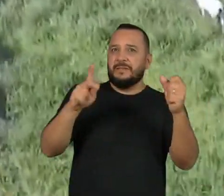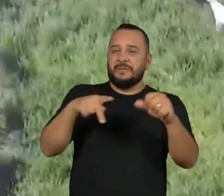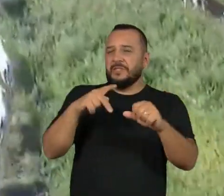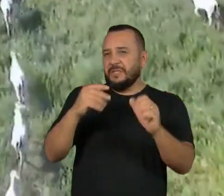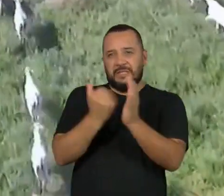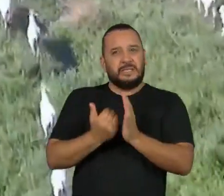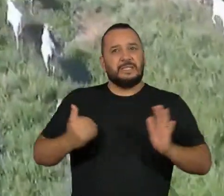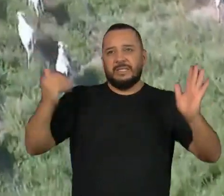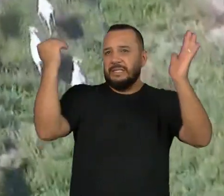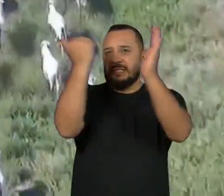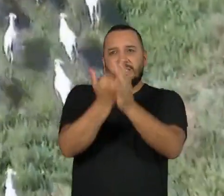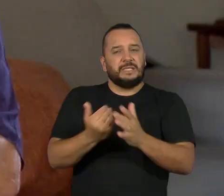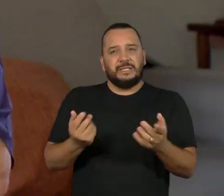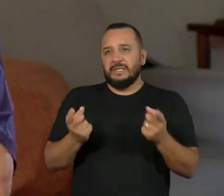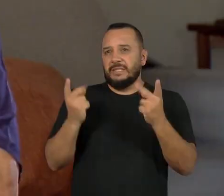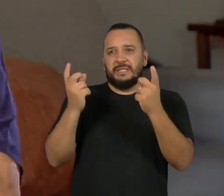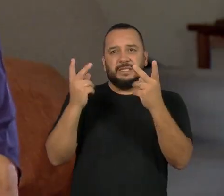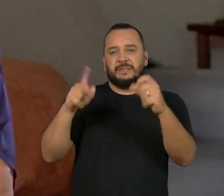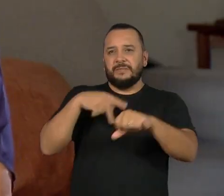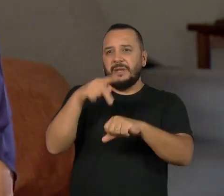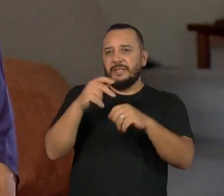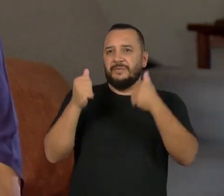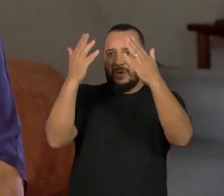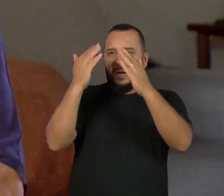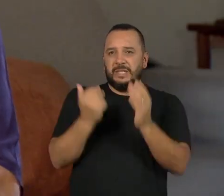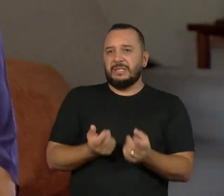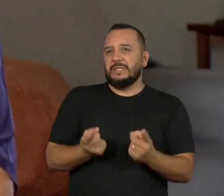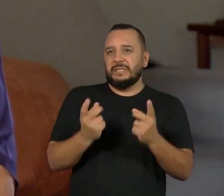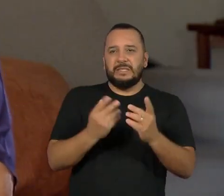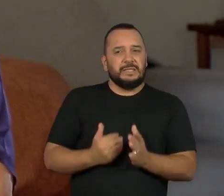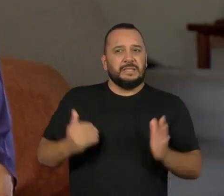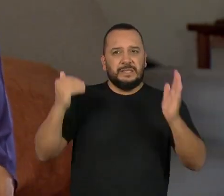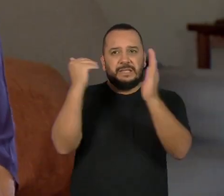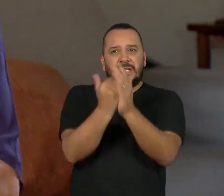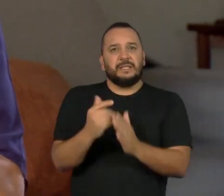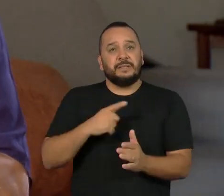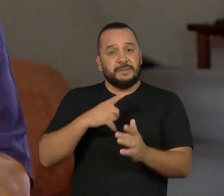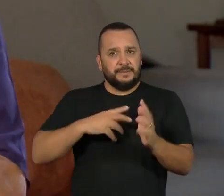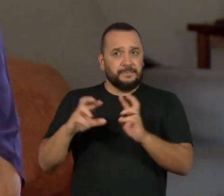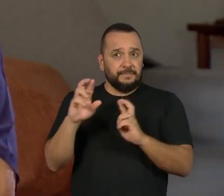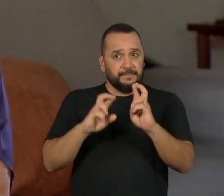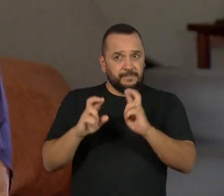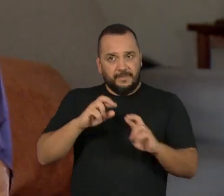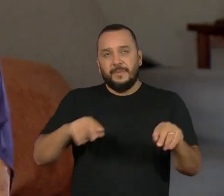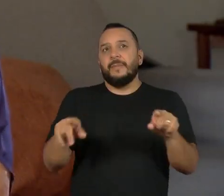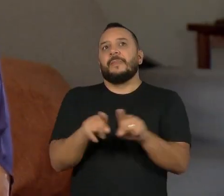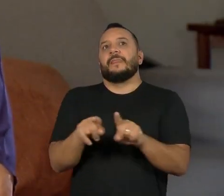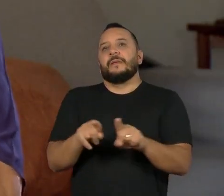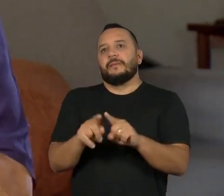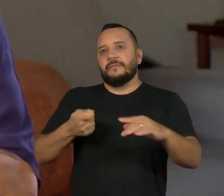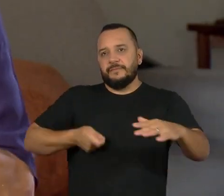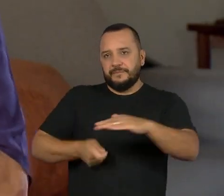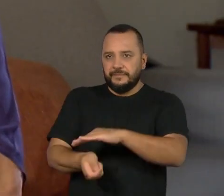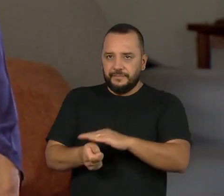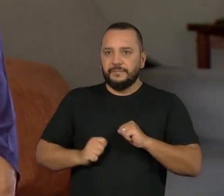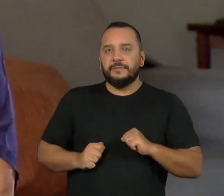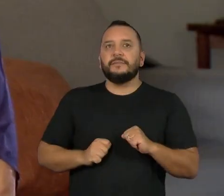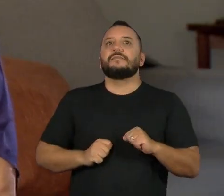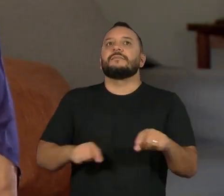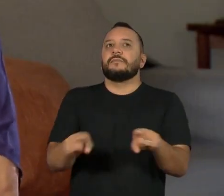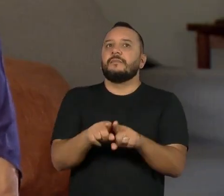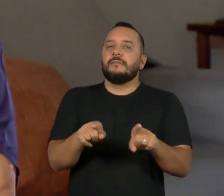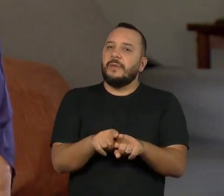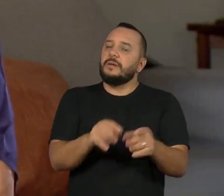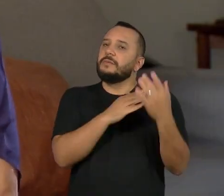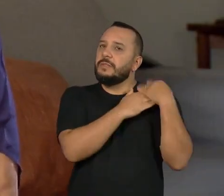a natureza te dá. Você ainda tem um conjunto de metas que trata de monitoramento, que trata de financiamento, que trata do papel